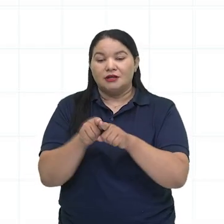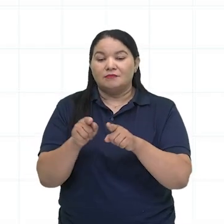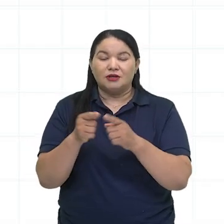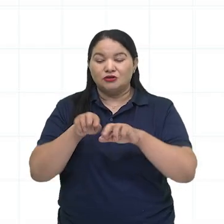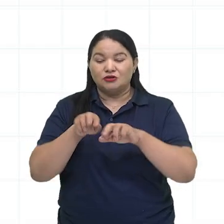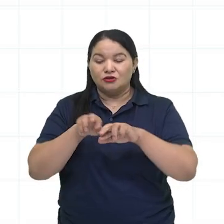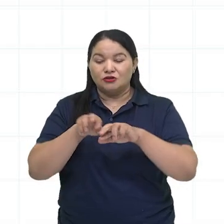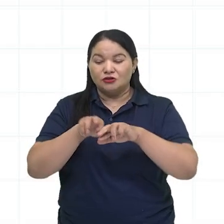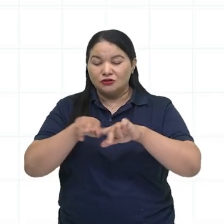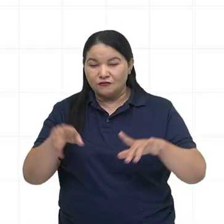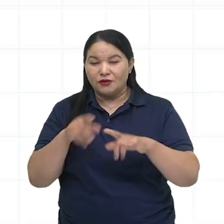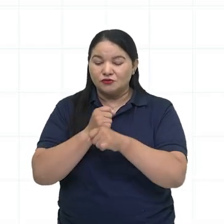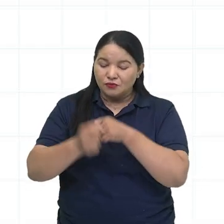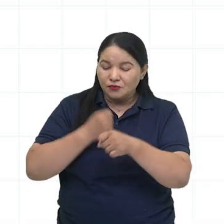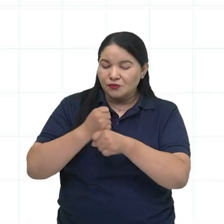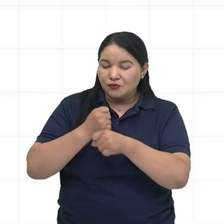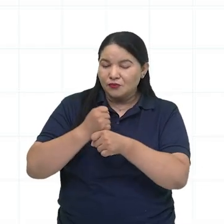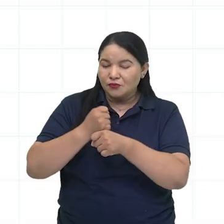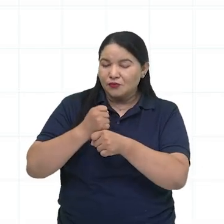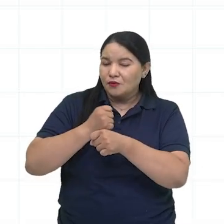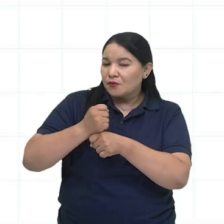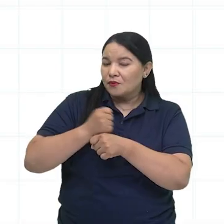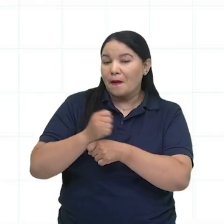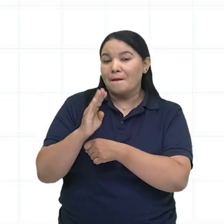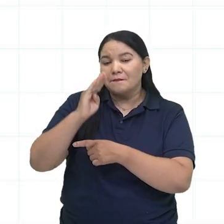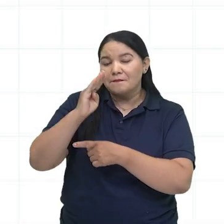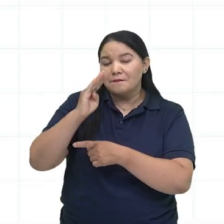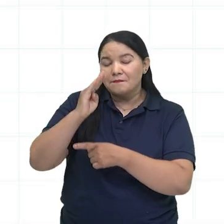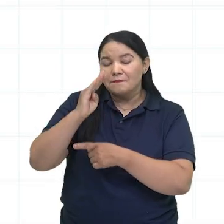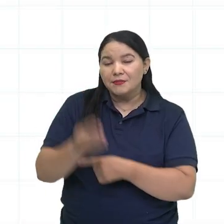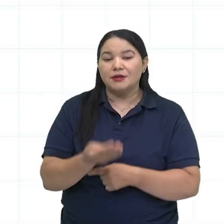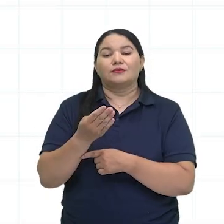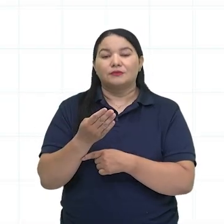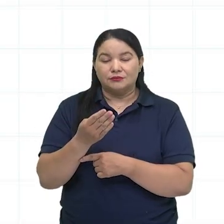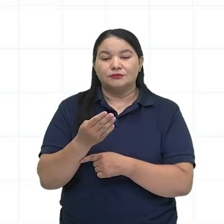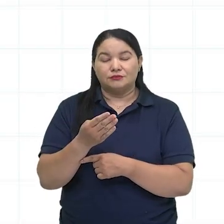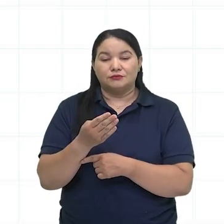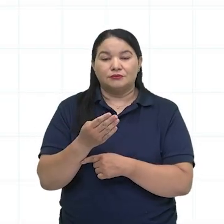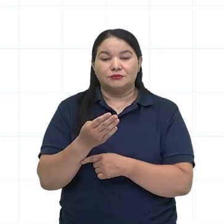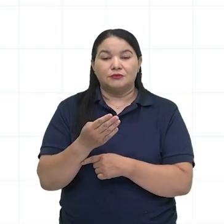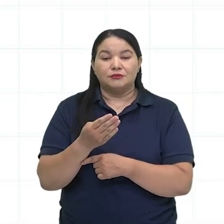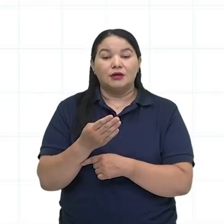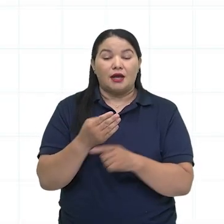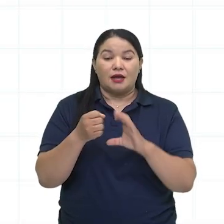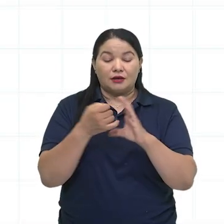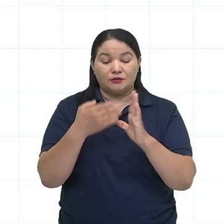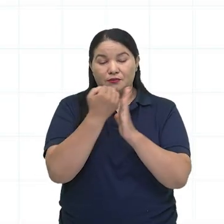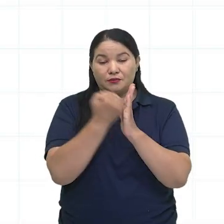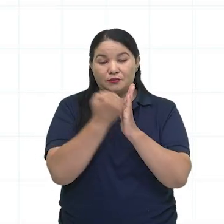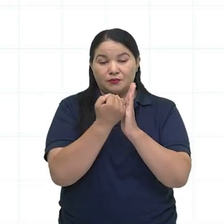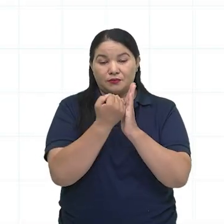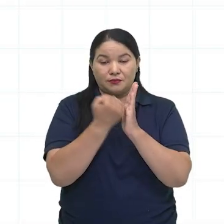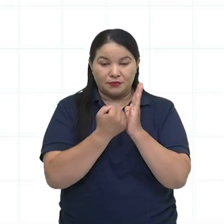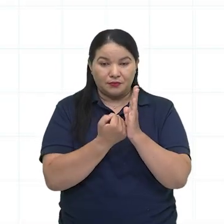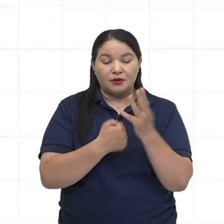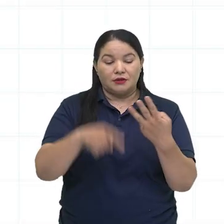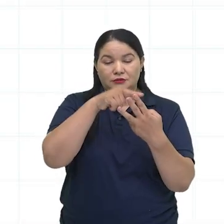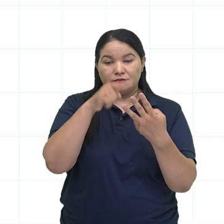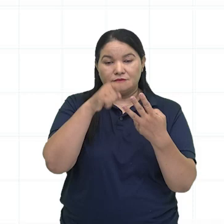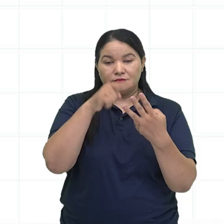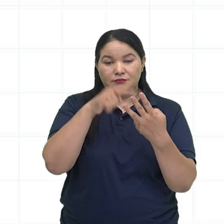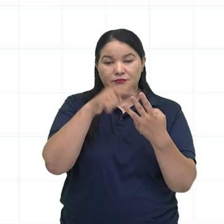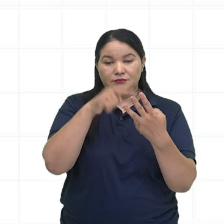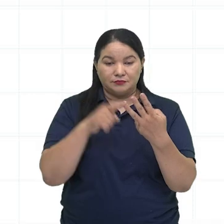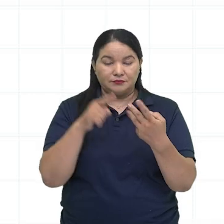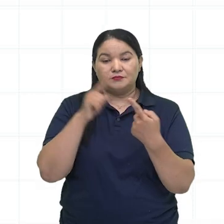ao longo de milhões de anos. E podem ser classificadas em 3 tipos. Nós temos as rochas